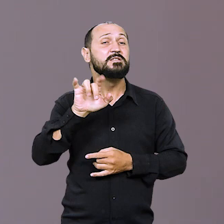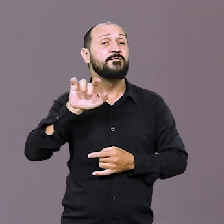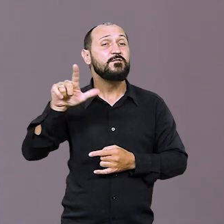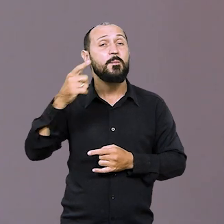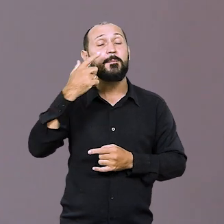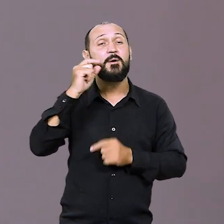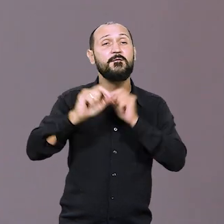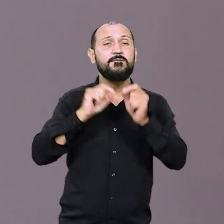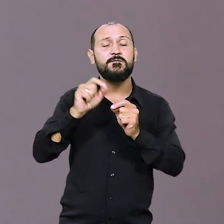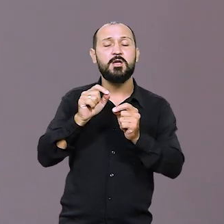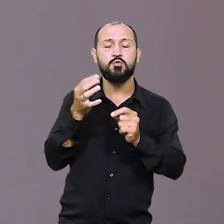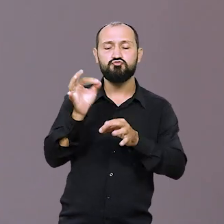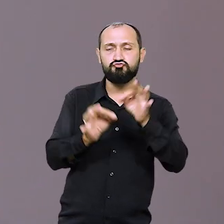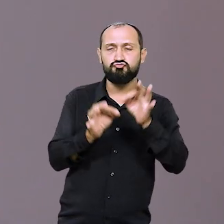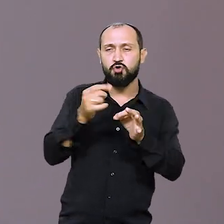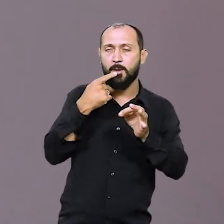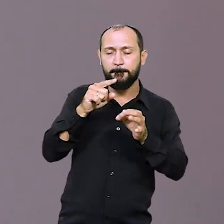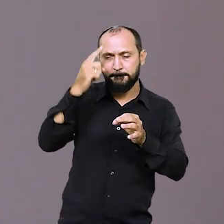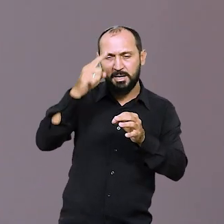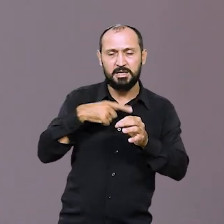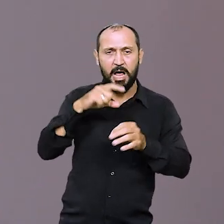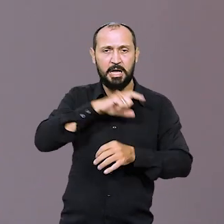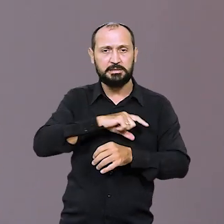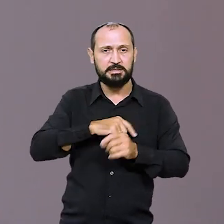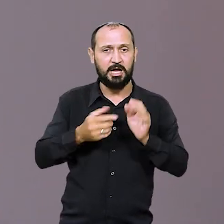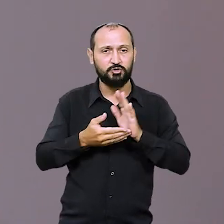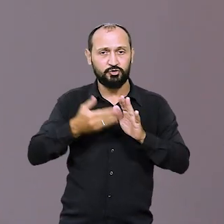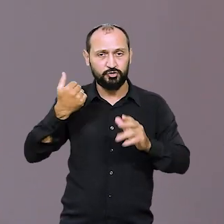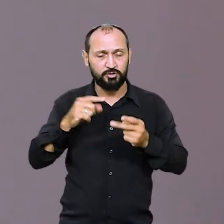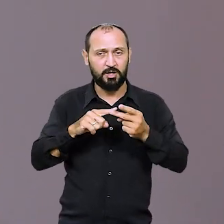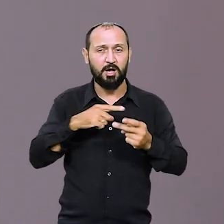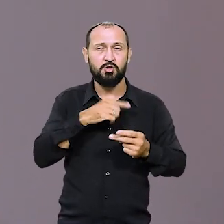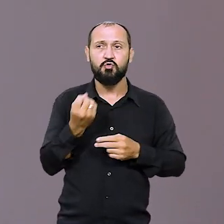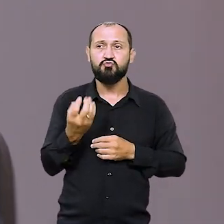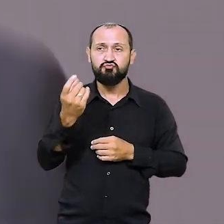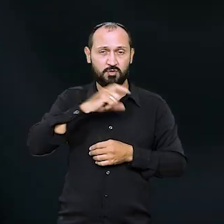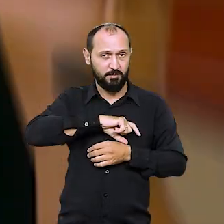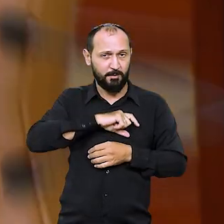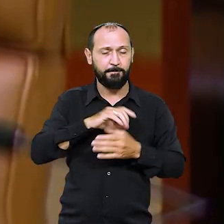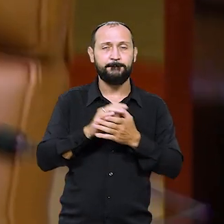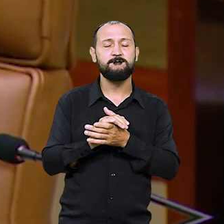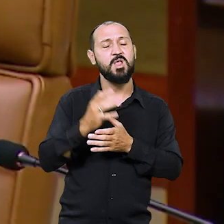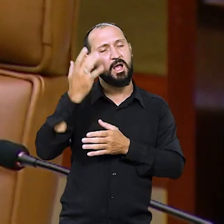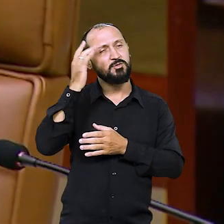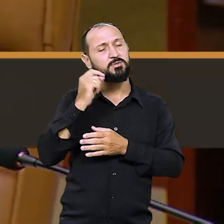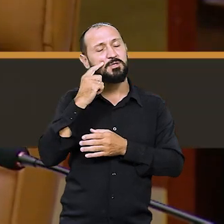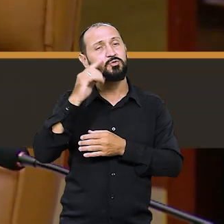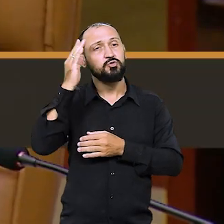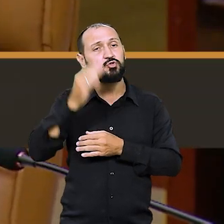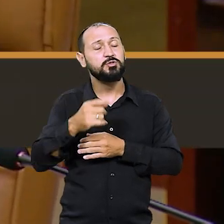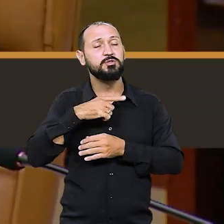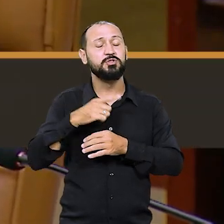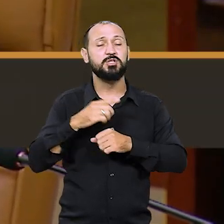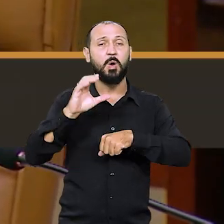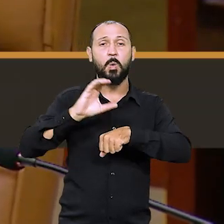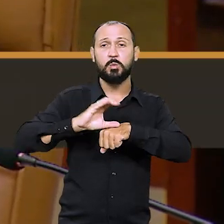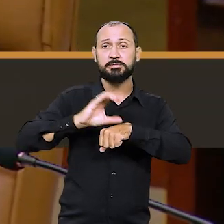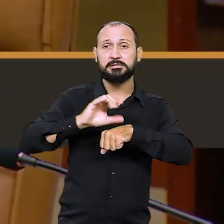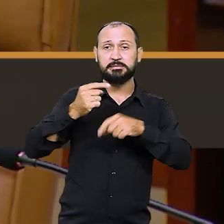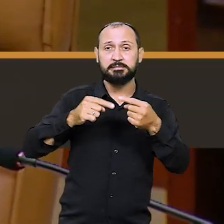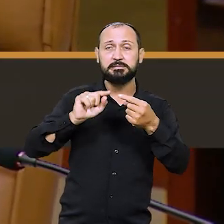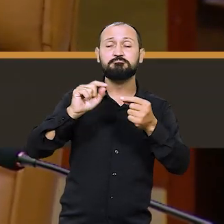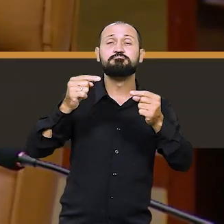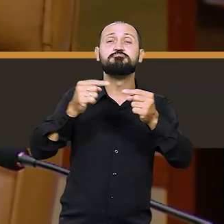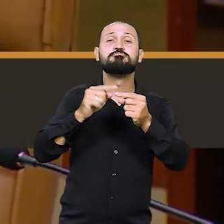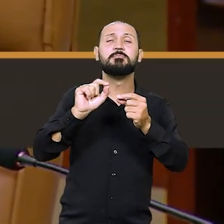para assegurar o cumprimento de ordens judiciais, como a apreensão da carteira de motorista e do passaporte. Para mim, essa ação direta de